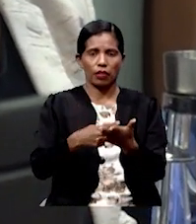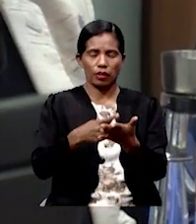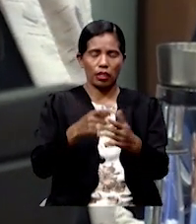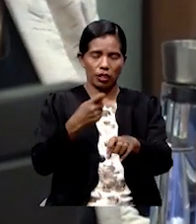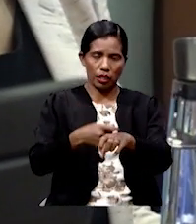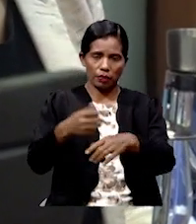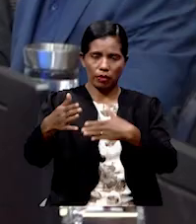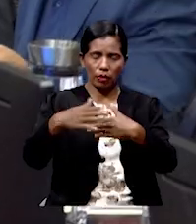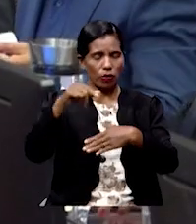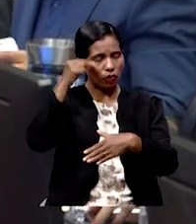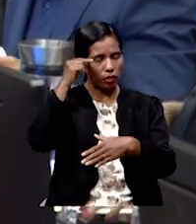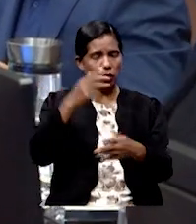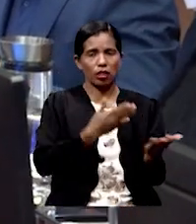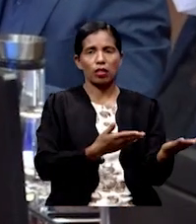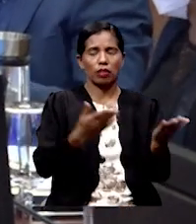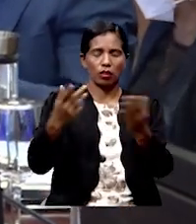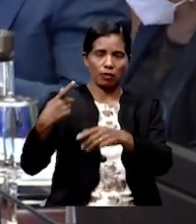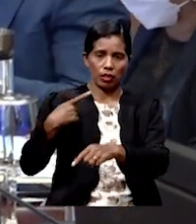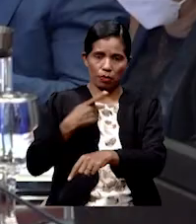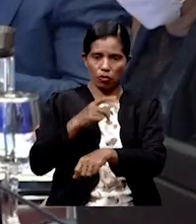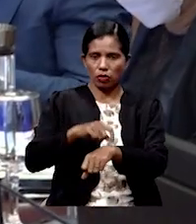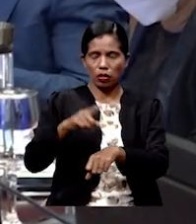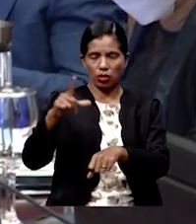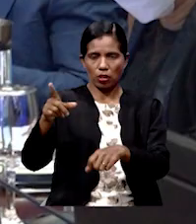bada, o governo se arruca fale para o Parlamento Nacional,